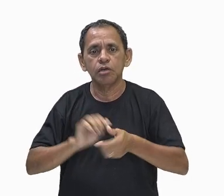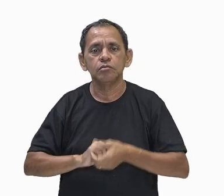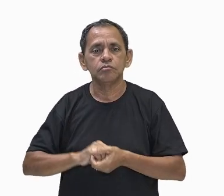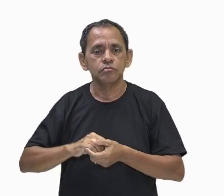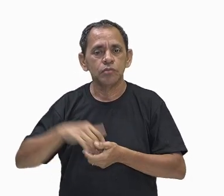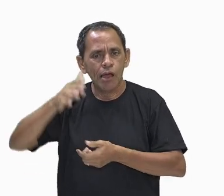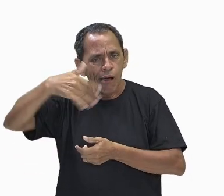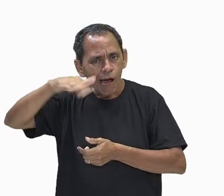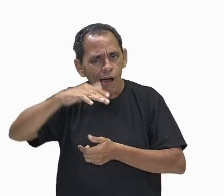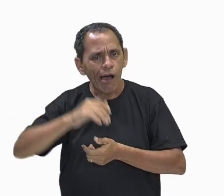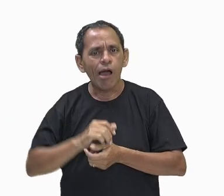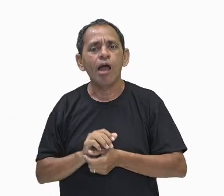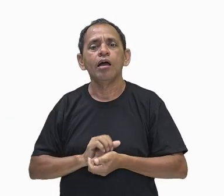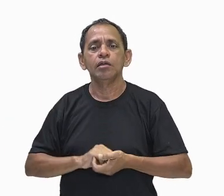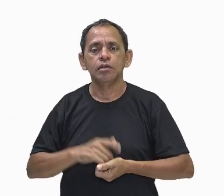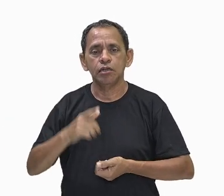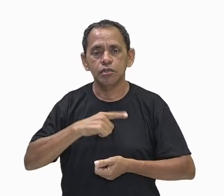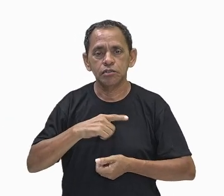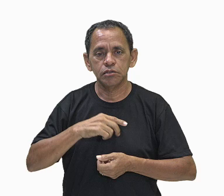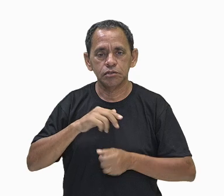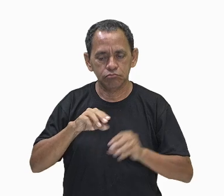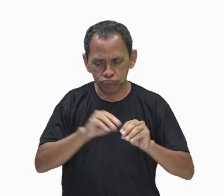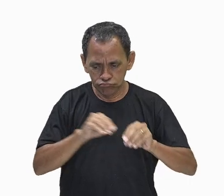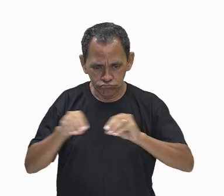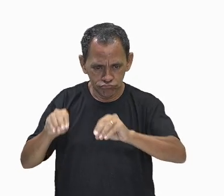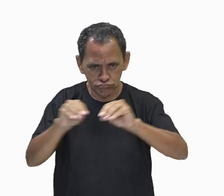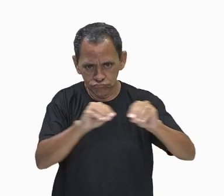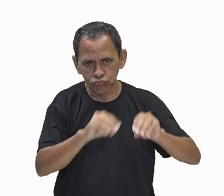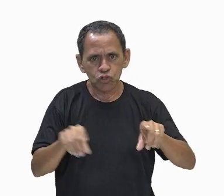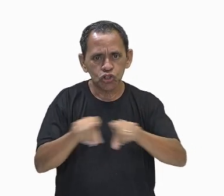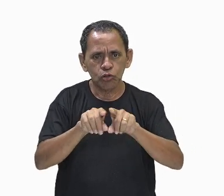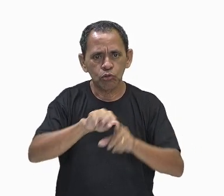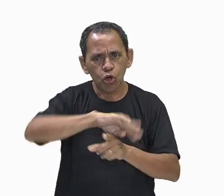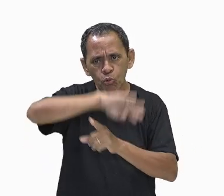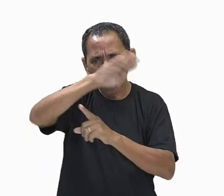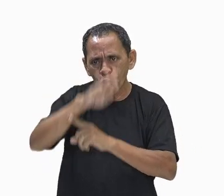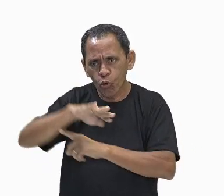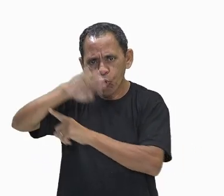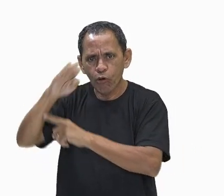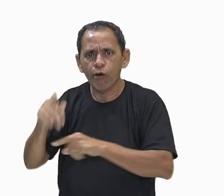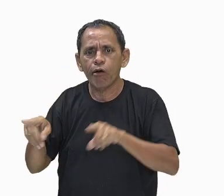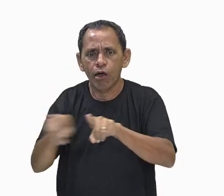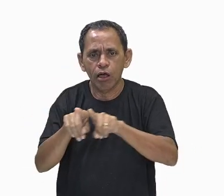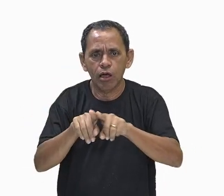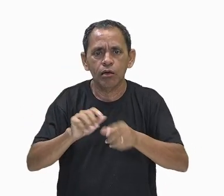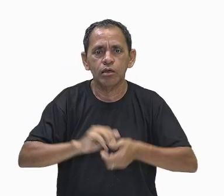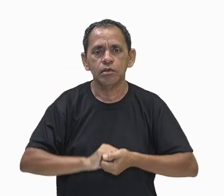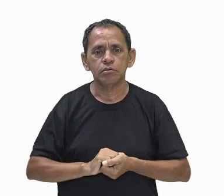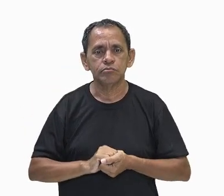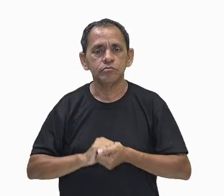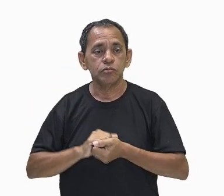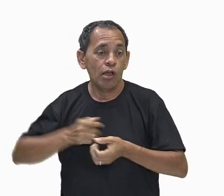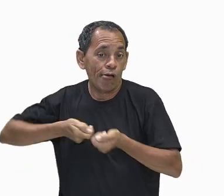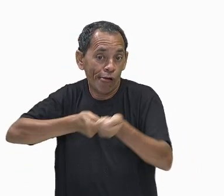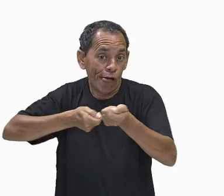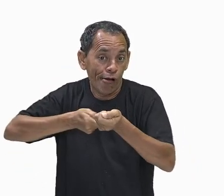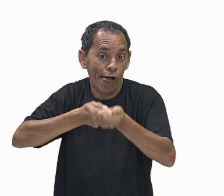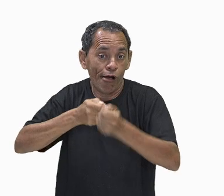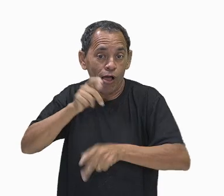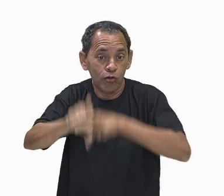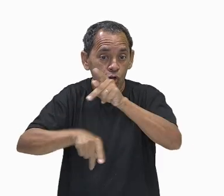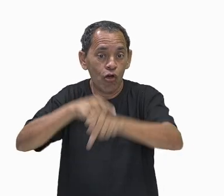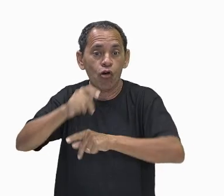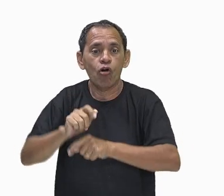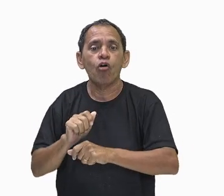Essas áreas atraíam grupos nômades e seminômades das montanhas e do deserto, que atacavam as populações sedentárias que viviam